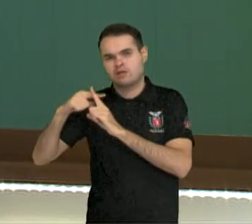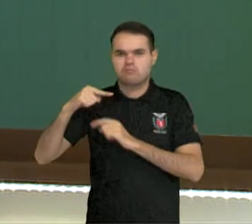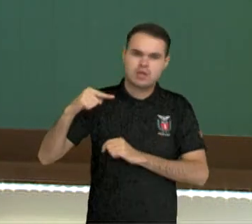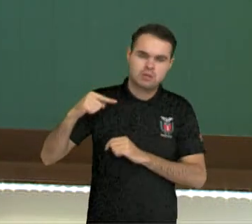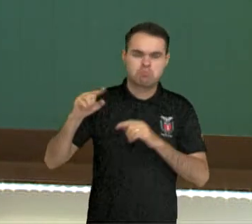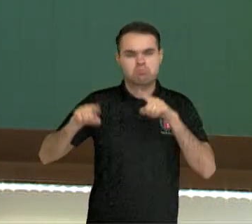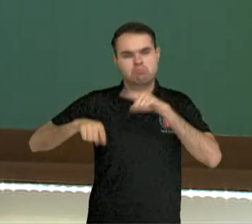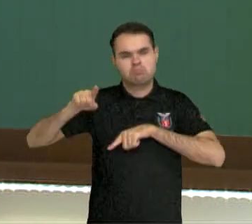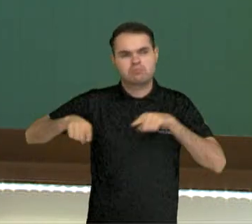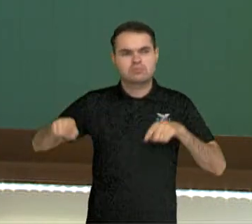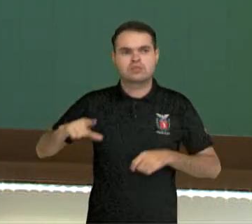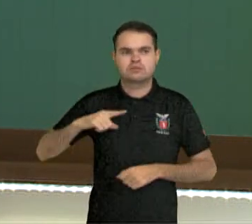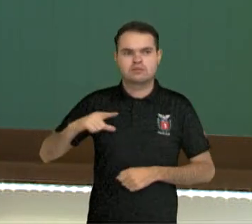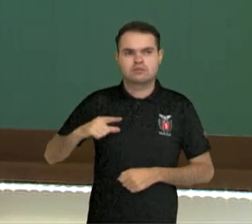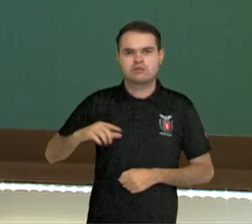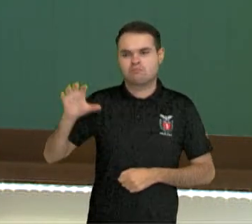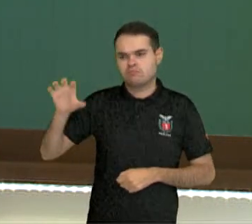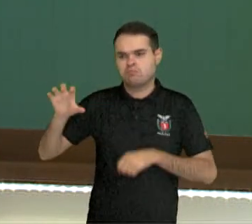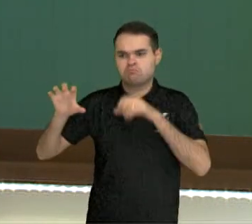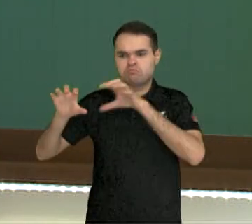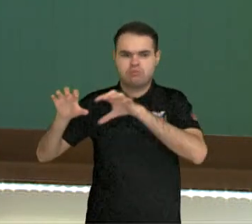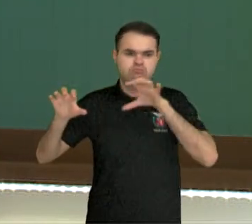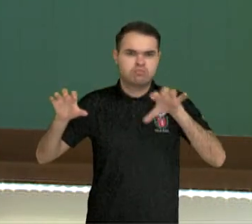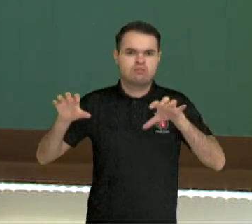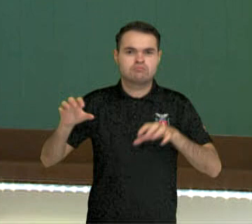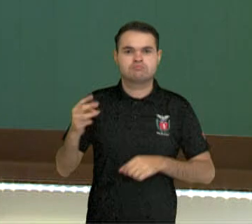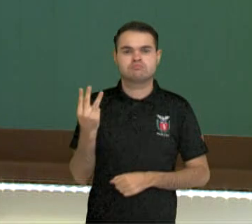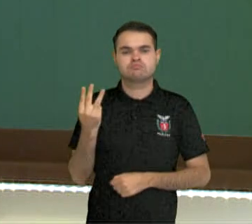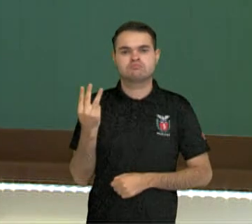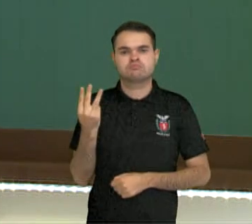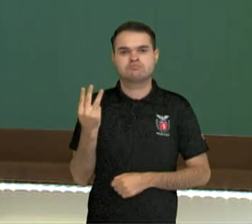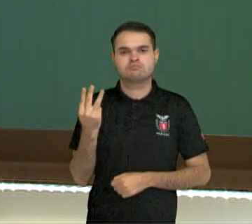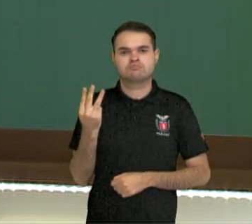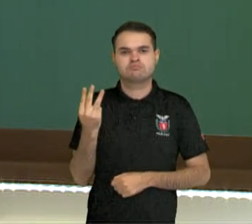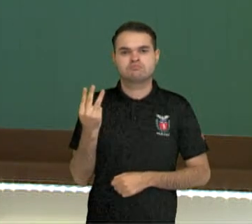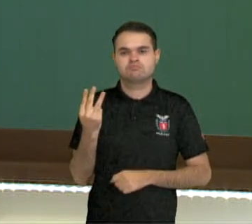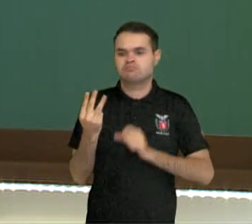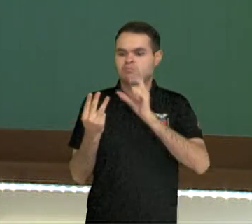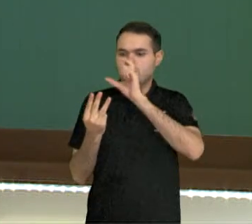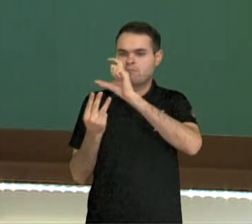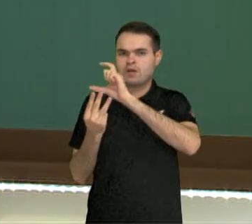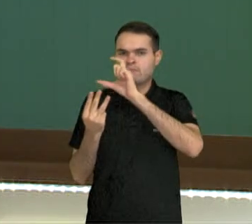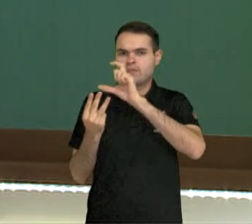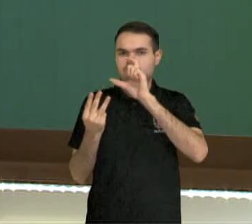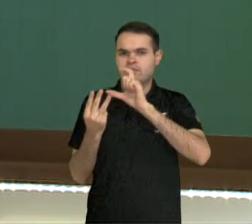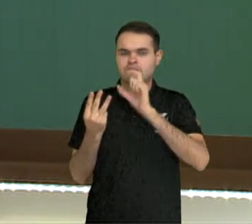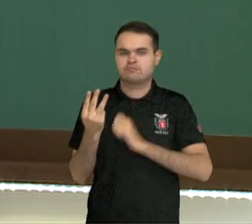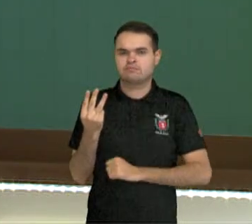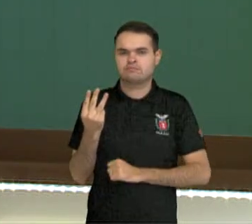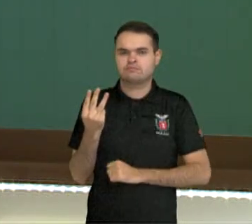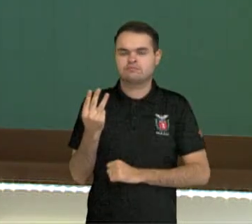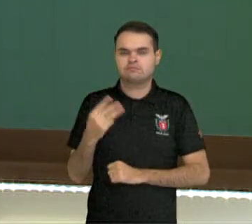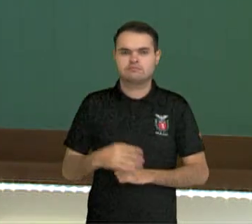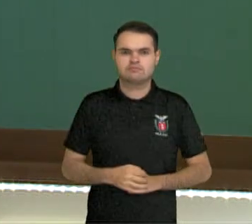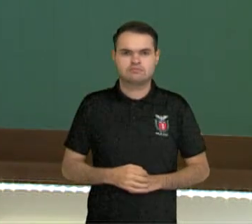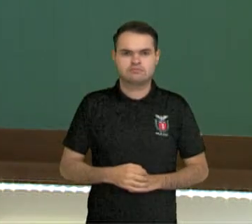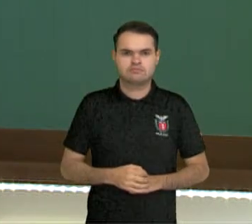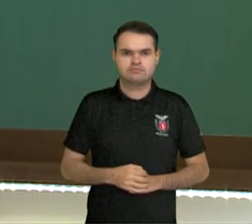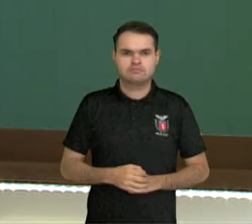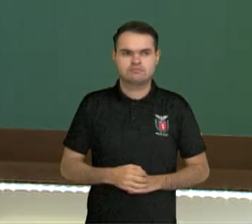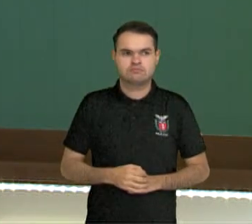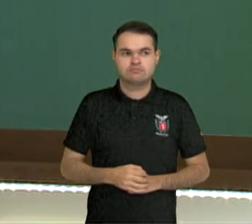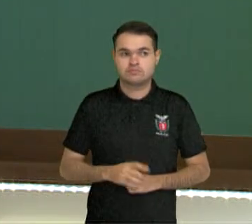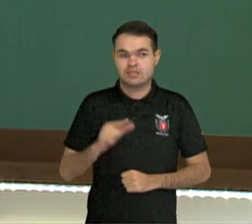termo aqui, outro aqui e outro ali, que é o 2. E um segundo exemplo, ó, 7xy é